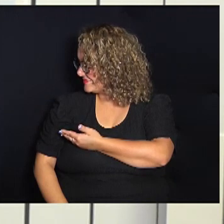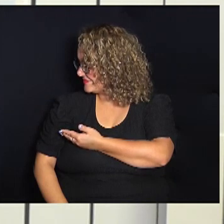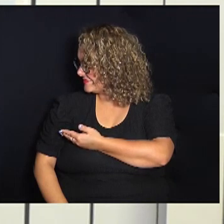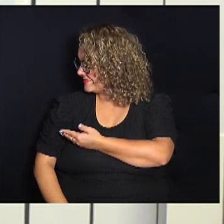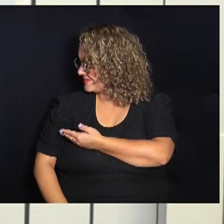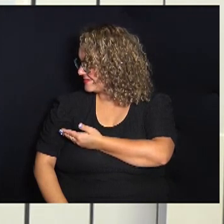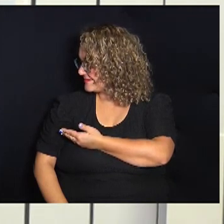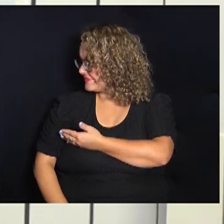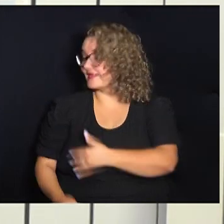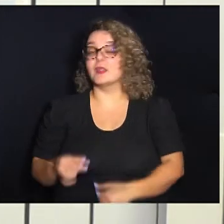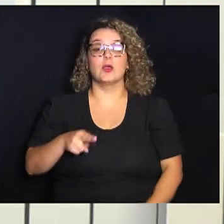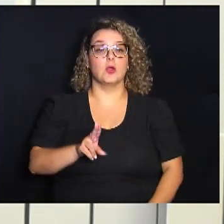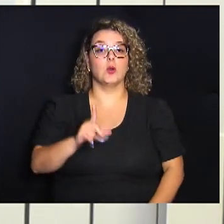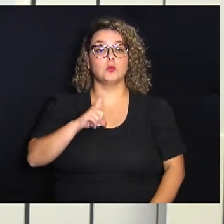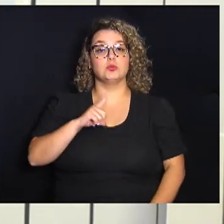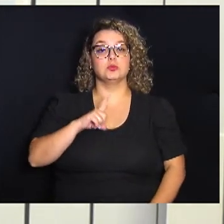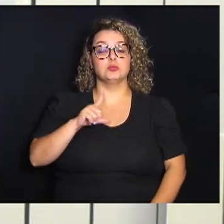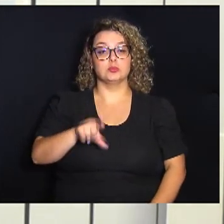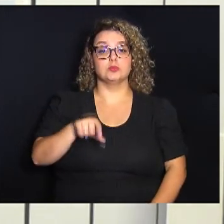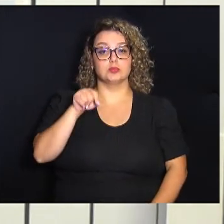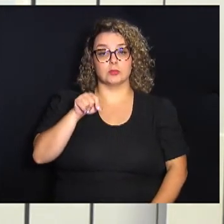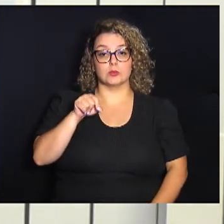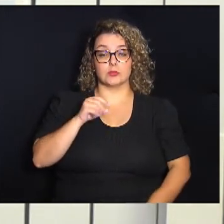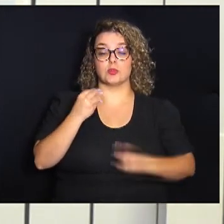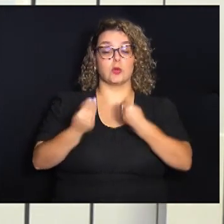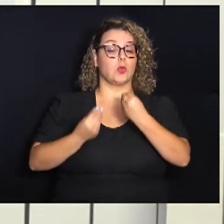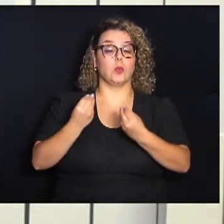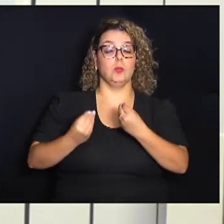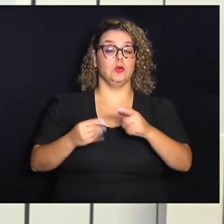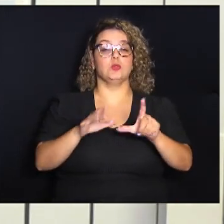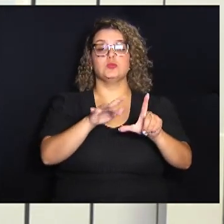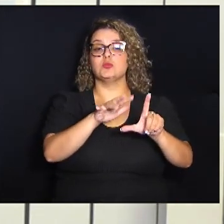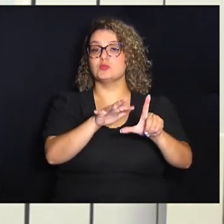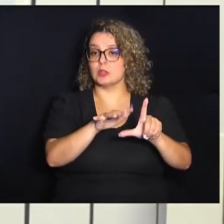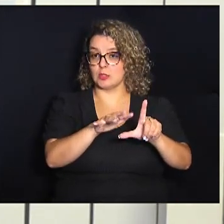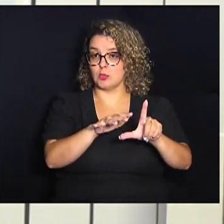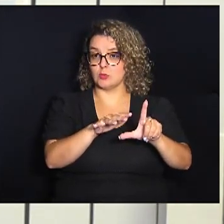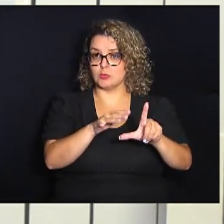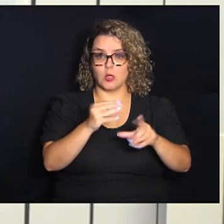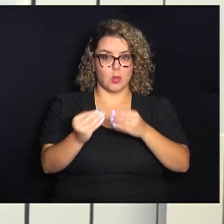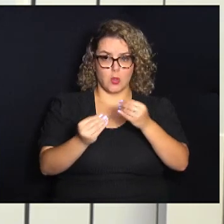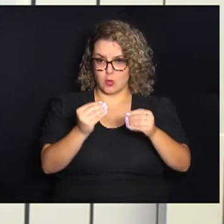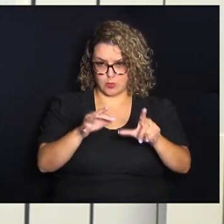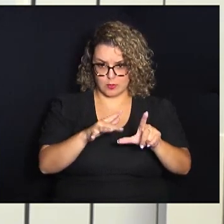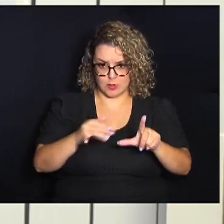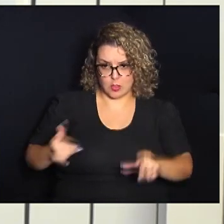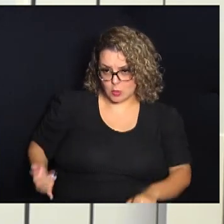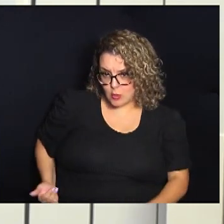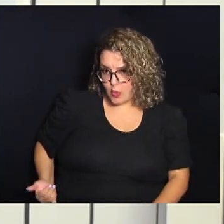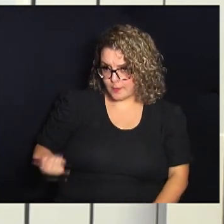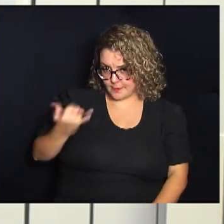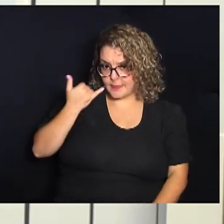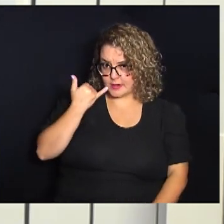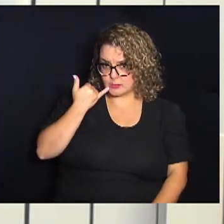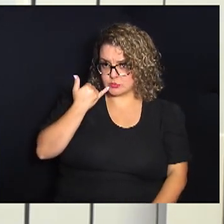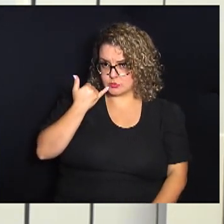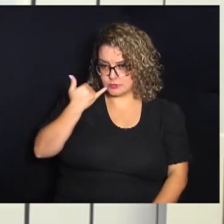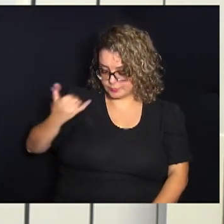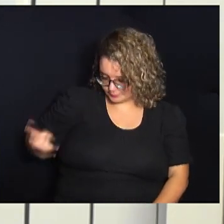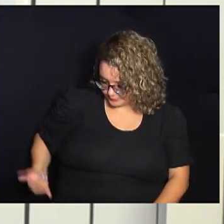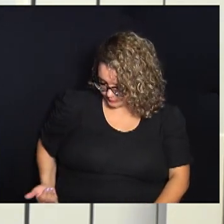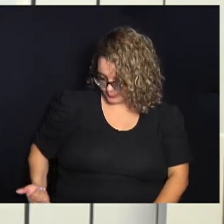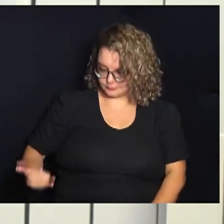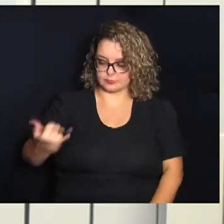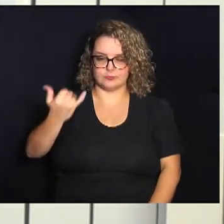978293776. Ou você tem a opção de enviar esta mensagem através do nosso QR Code. Está com o seu celular aí perto? Pegue o